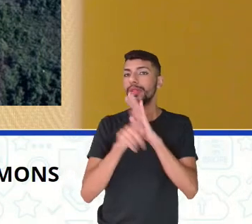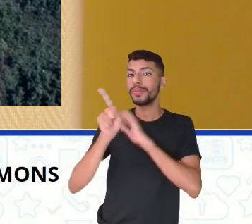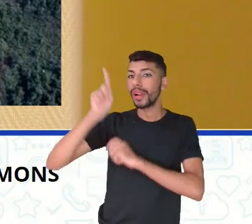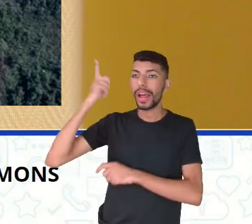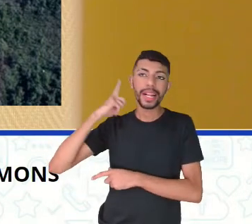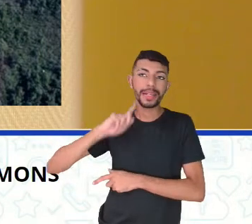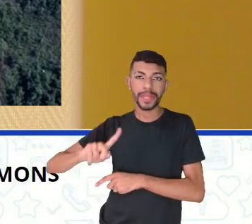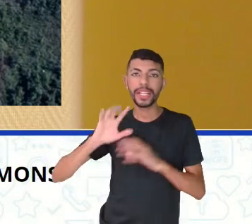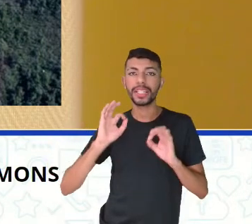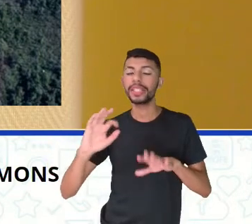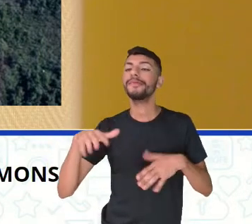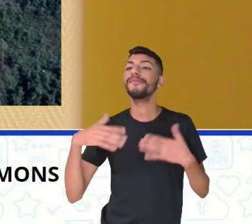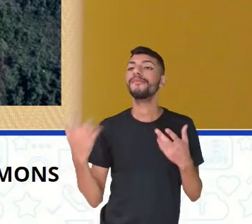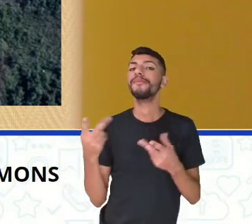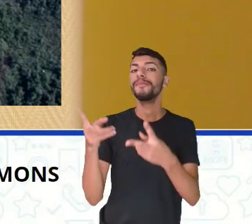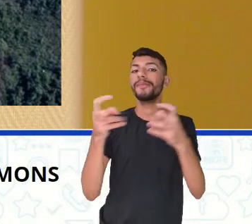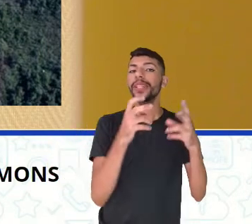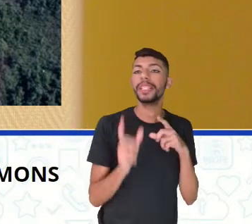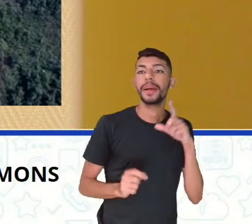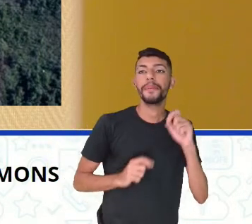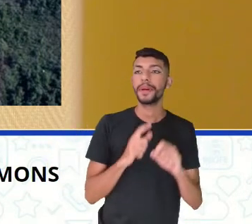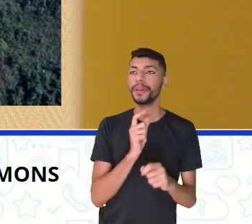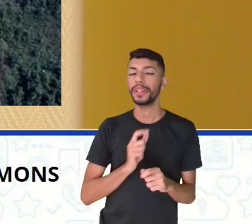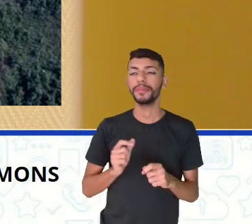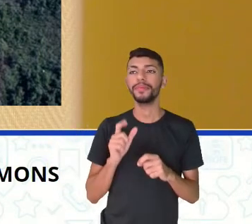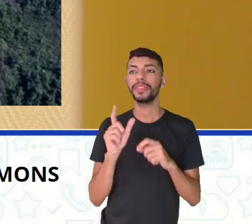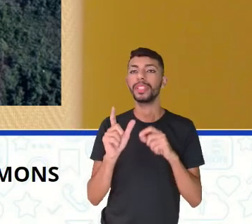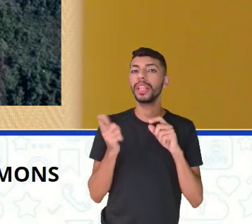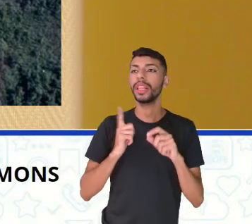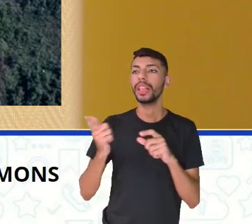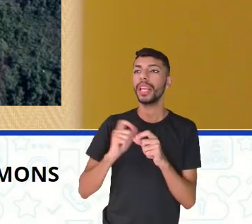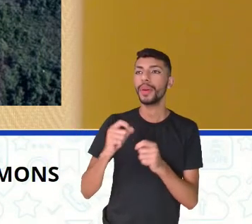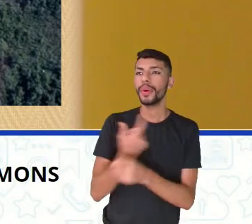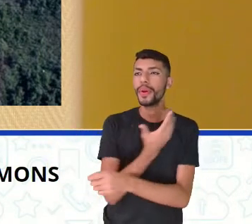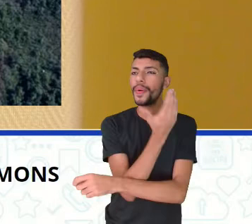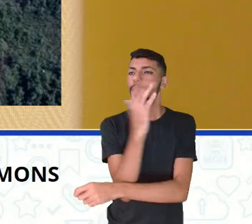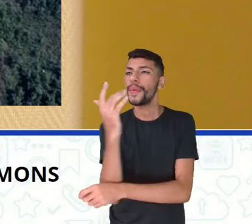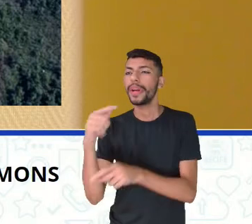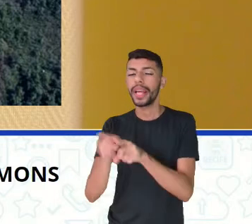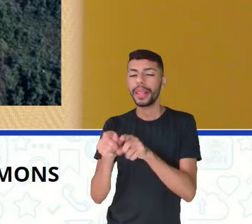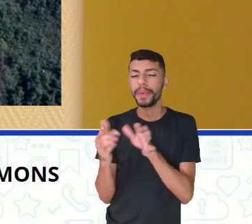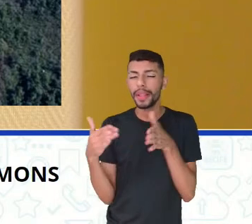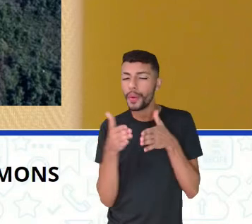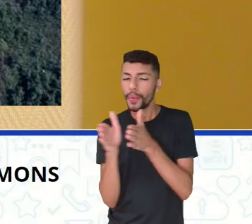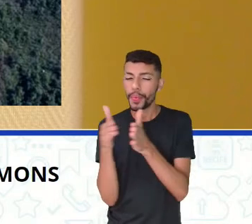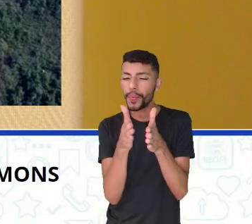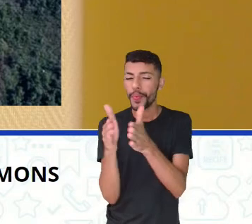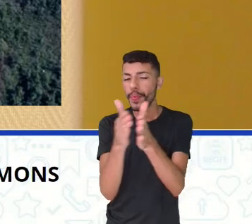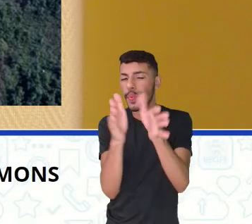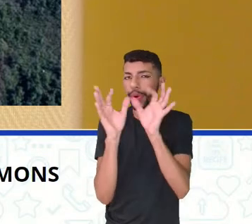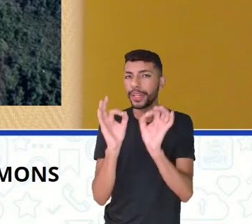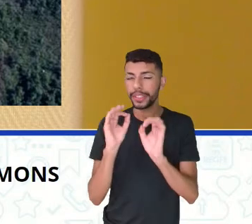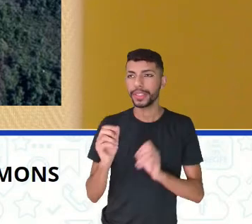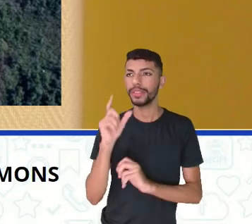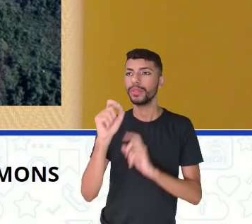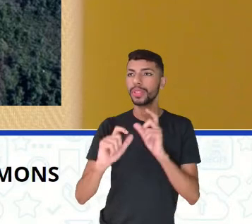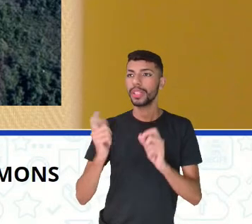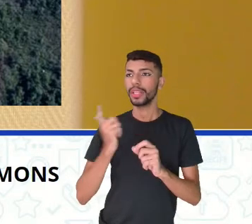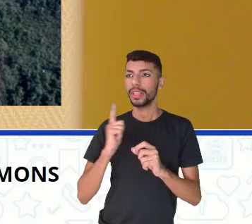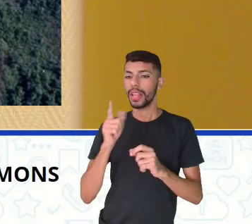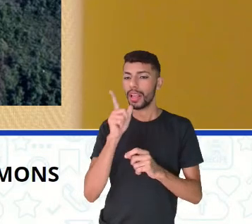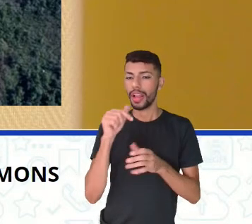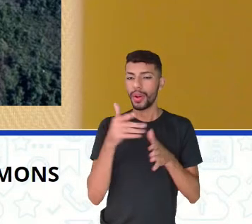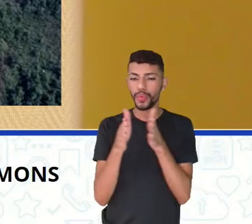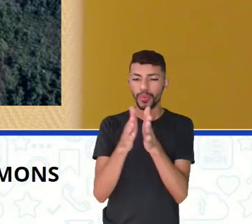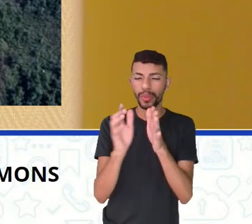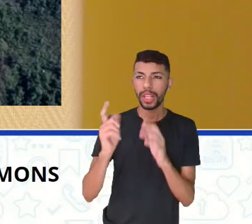consegue observar? Você observa a vegetação, né? E tem esse caminho aí, com um rio que ele está o quê?